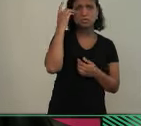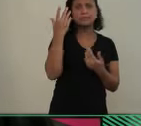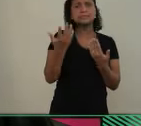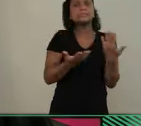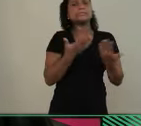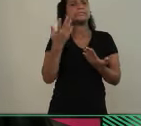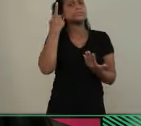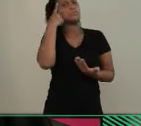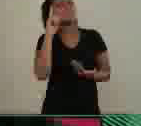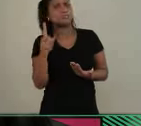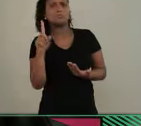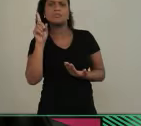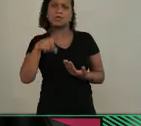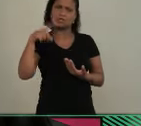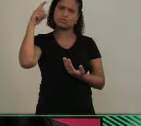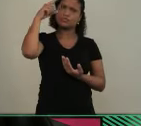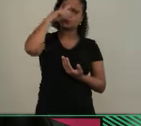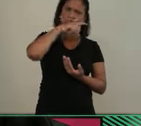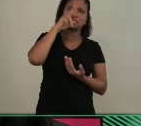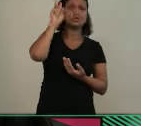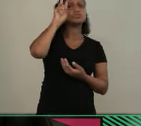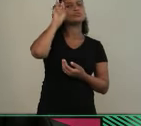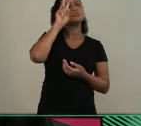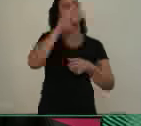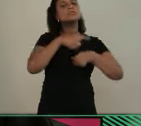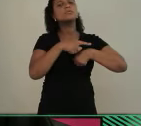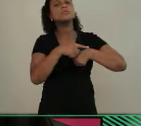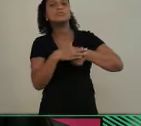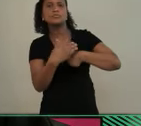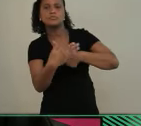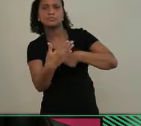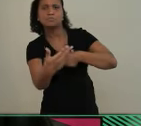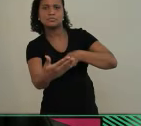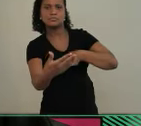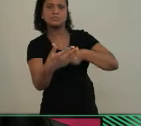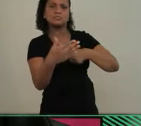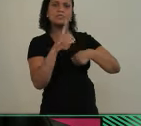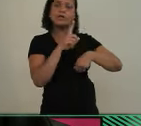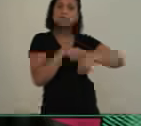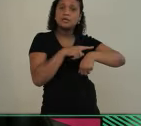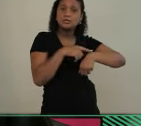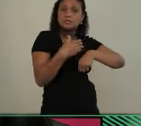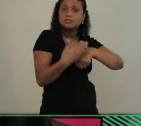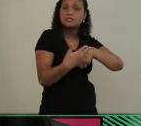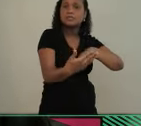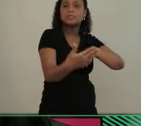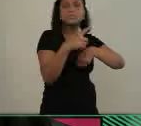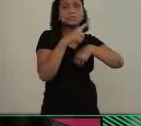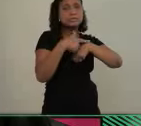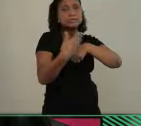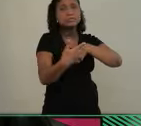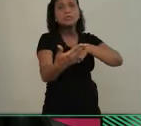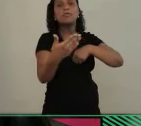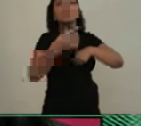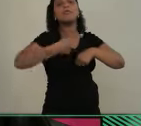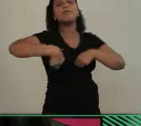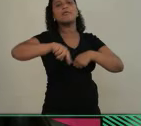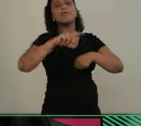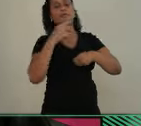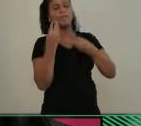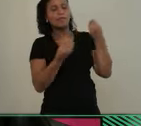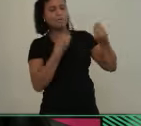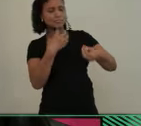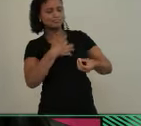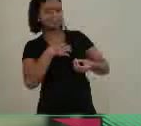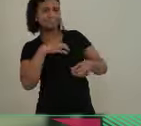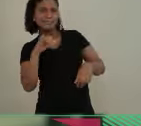sabe, é muito difícil. É a história do tempo. É a história do tempo. De tempo ao tempo, porque as coisas